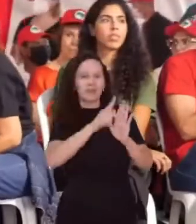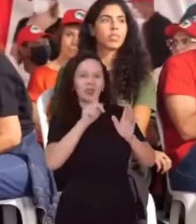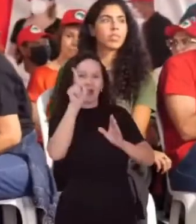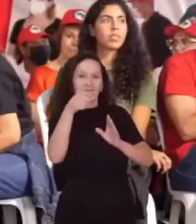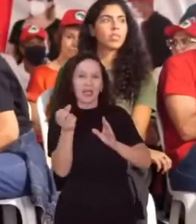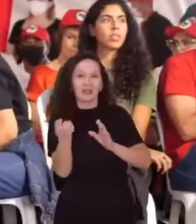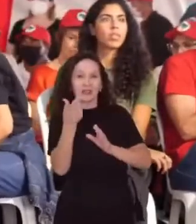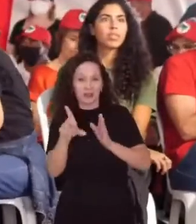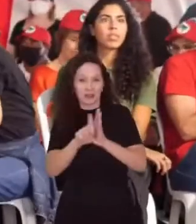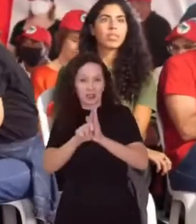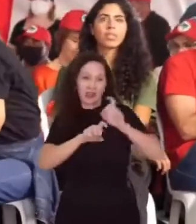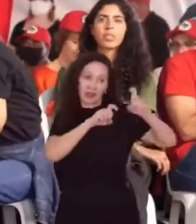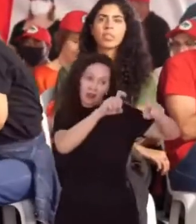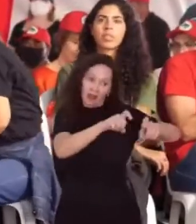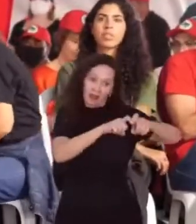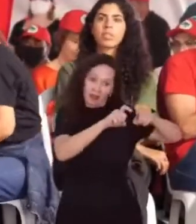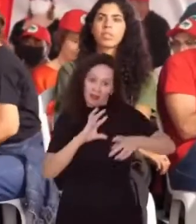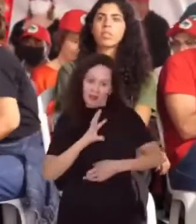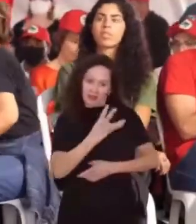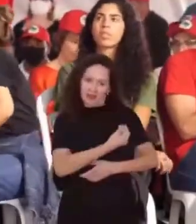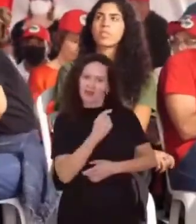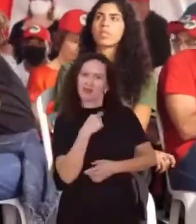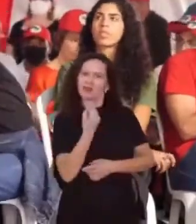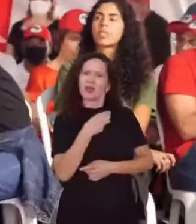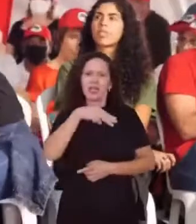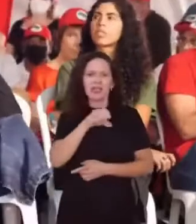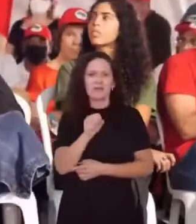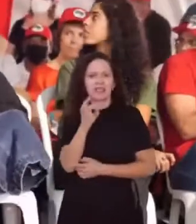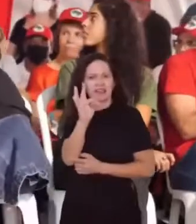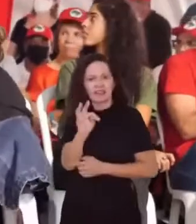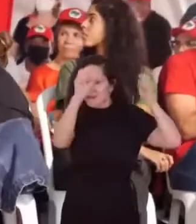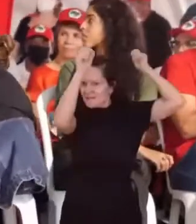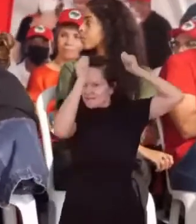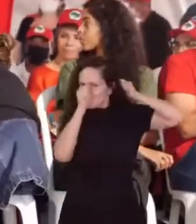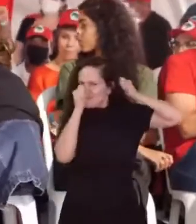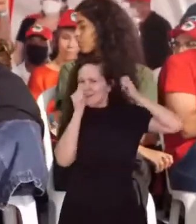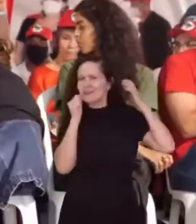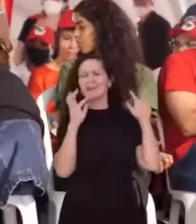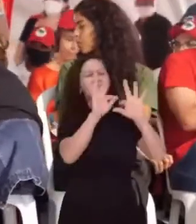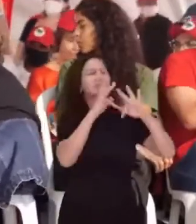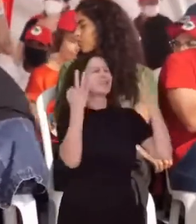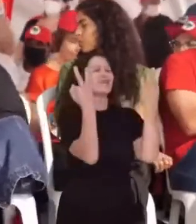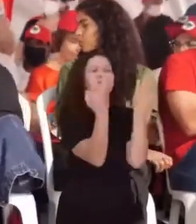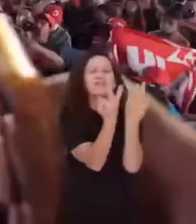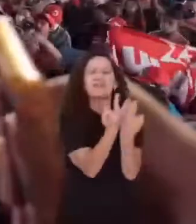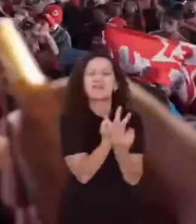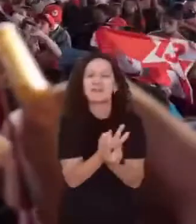aí o nosso MST querido, nossa família. MST!